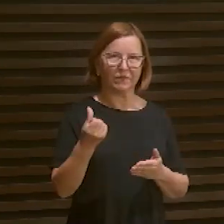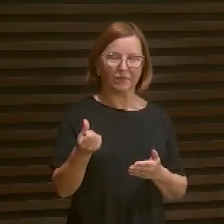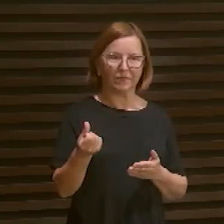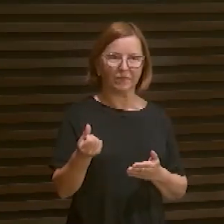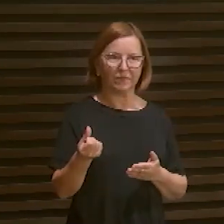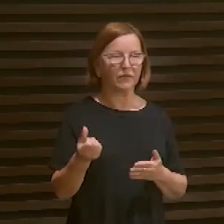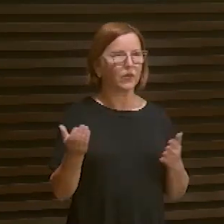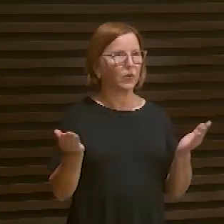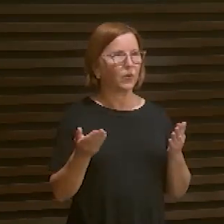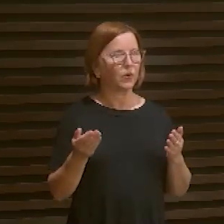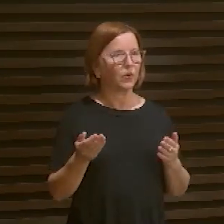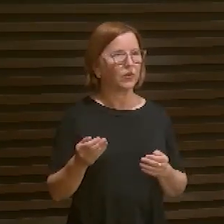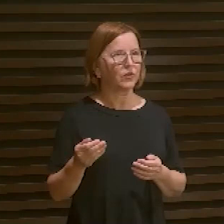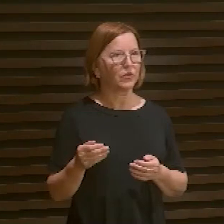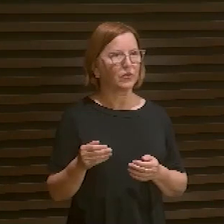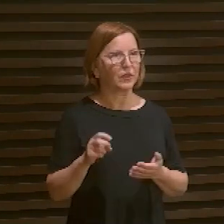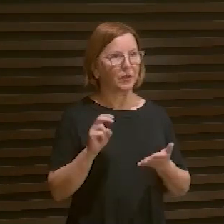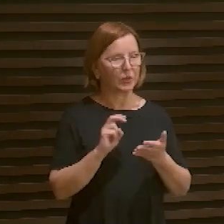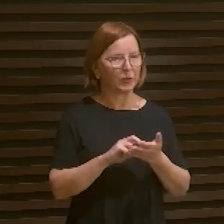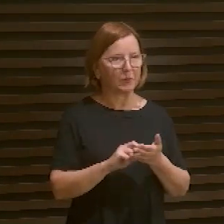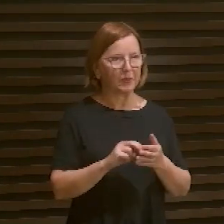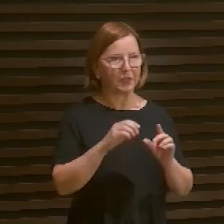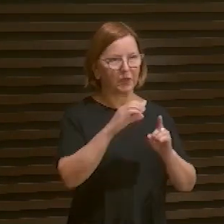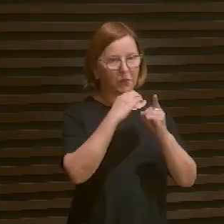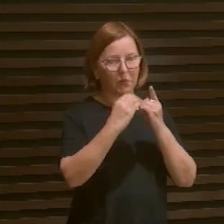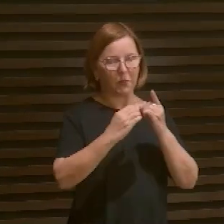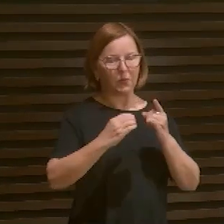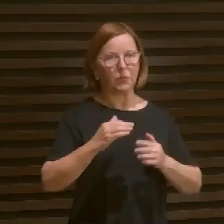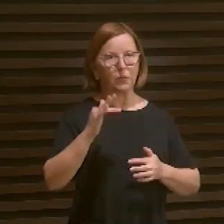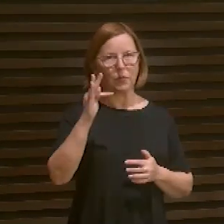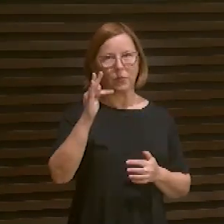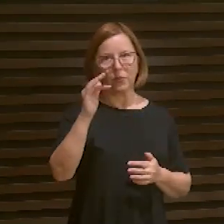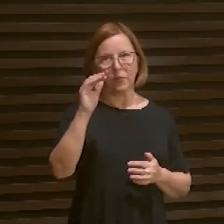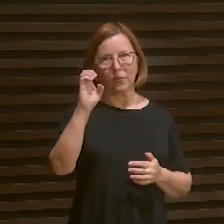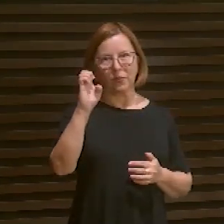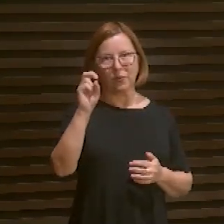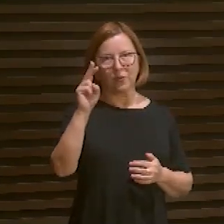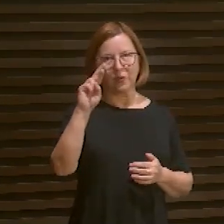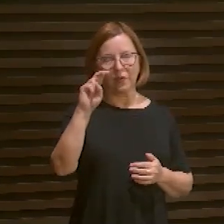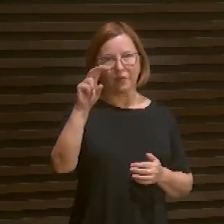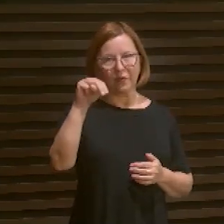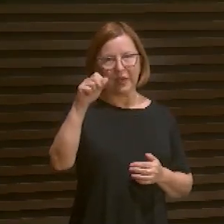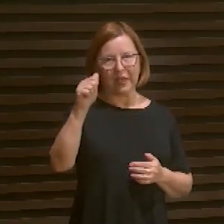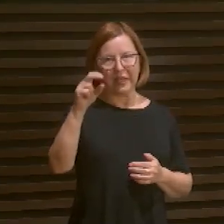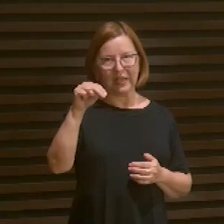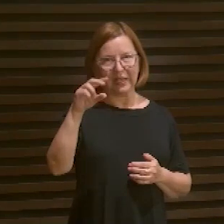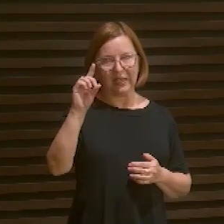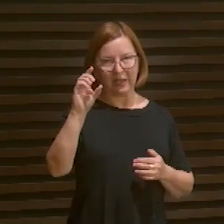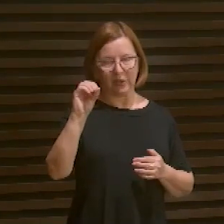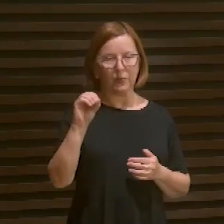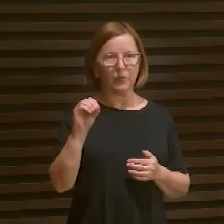Hoje o Fernando, pela manhã, eu não estava aqui, mas eu acompanhei a sua mensagem